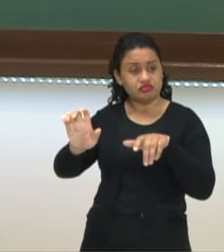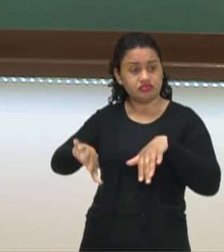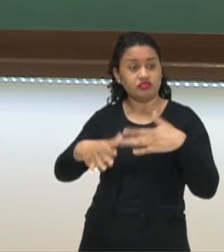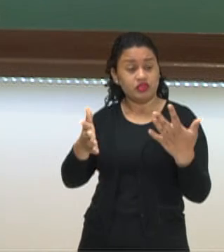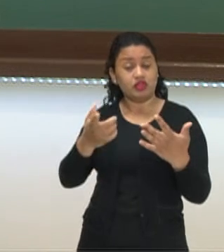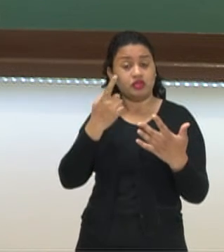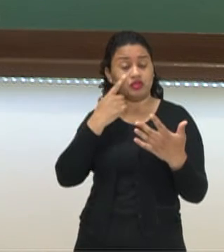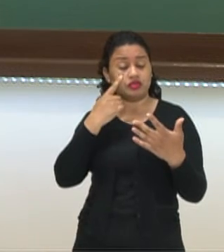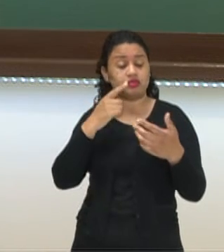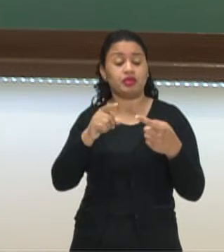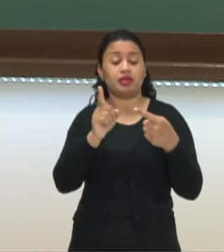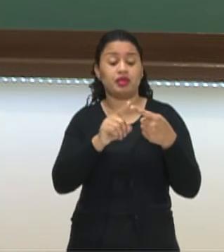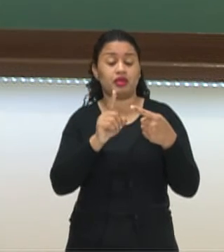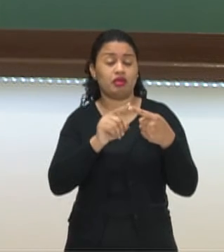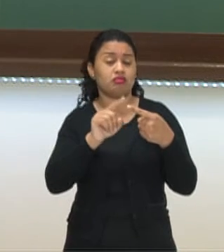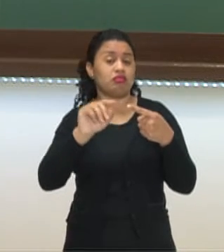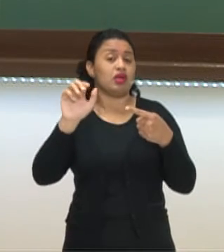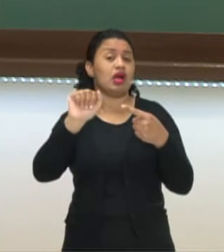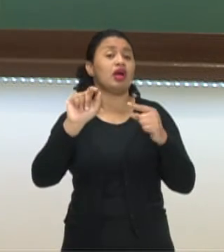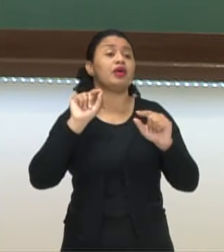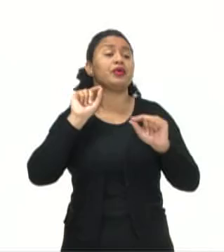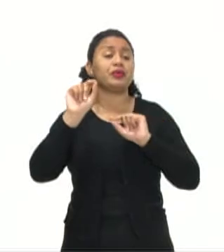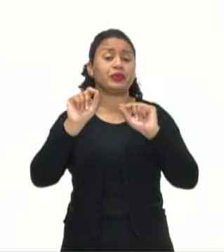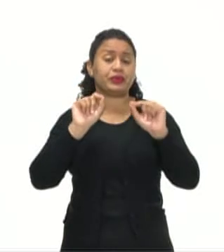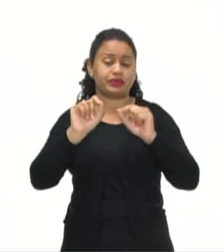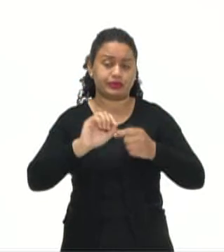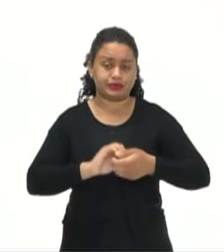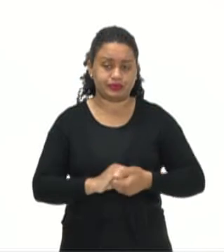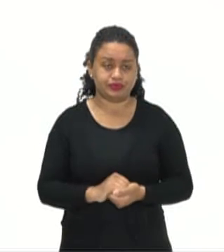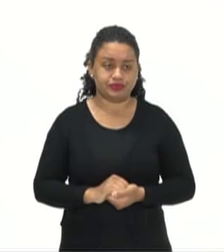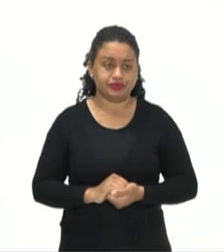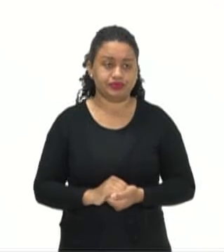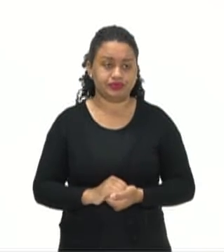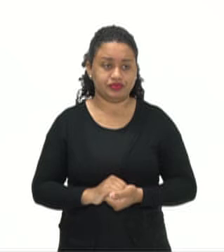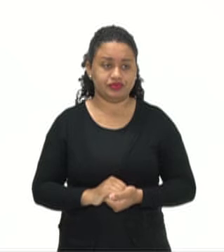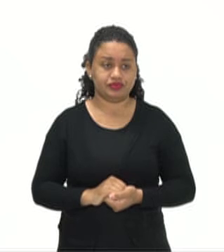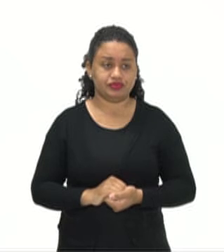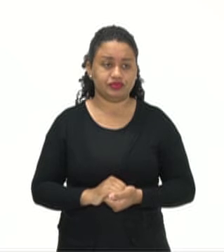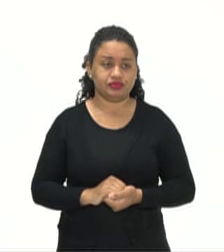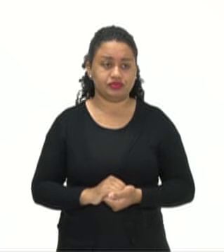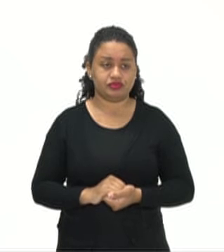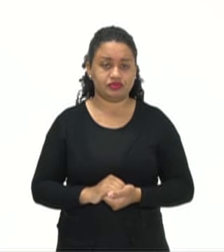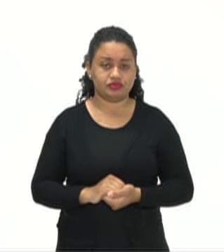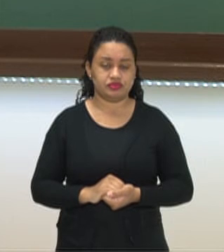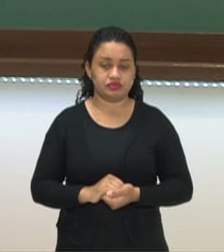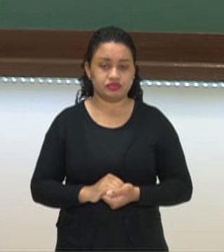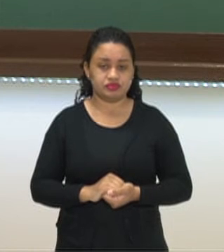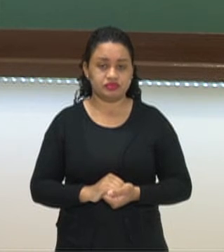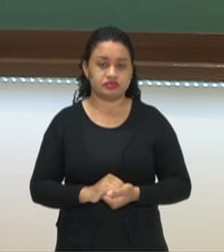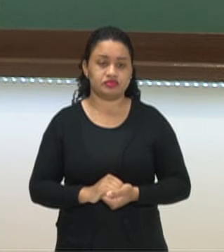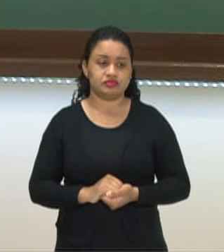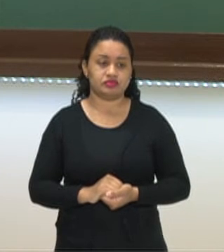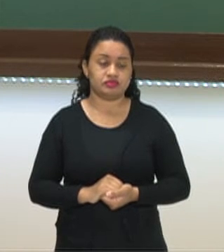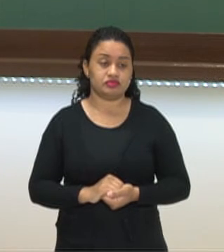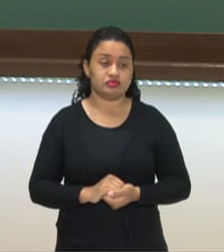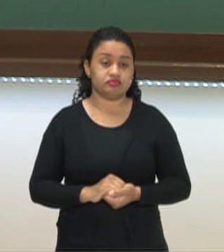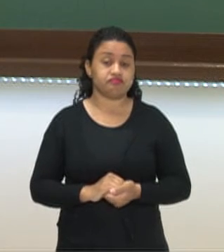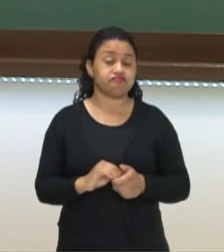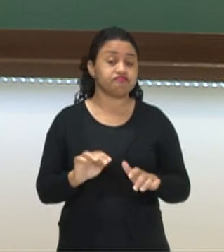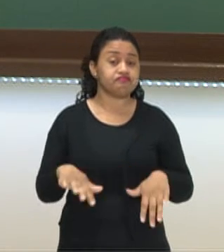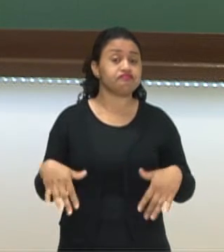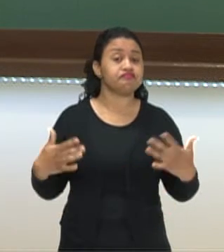vamos lá. A primeira pergunta é: Is your family big or small?